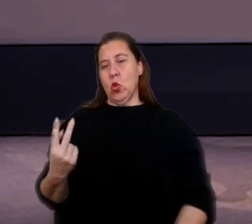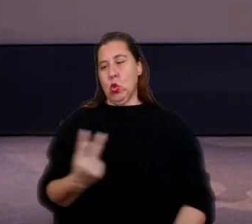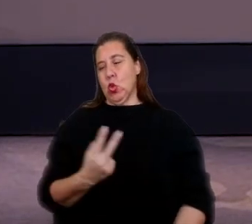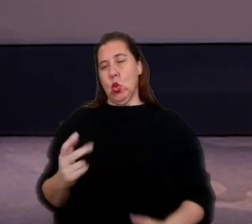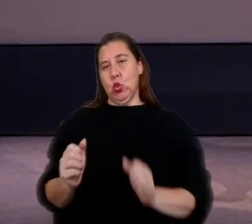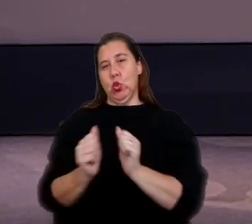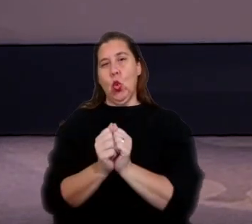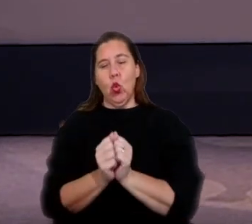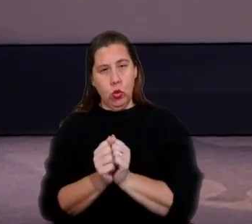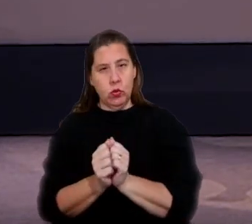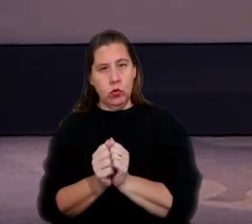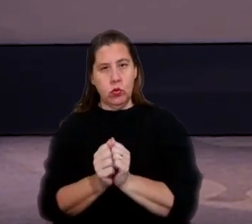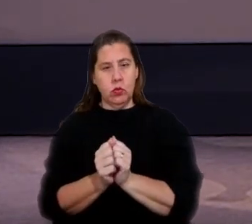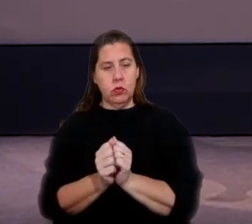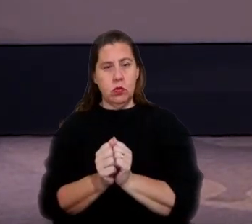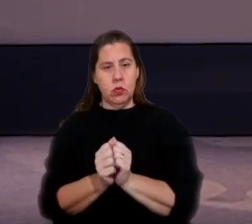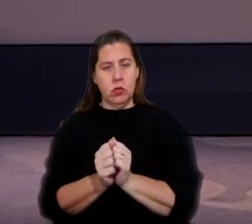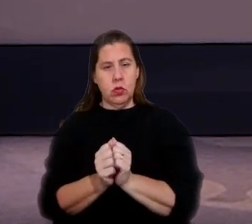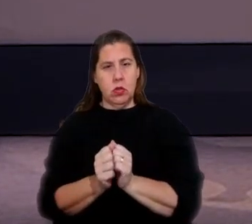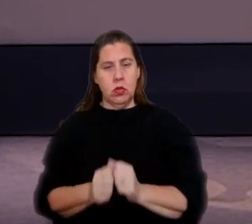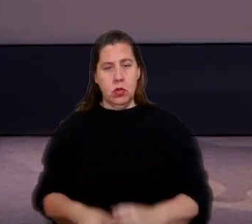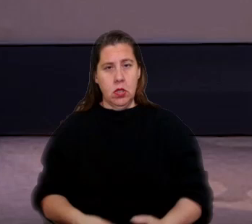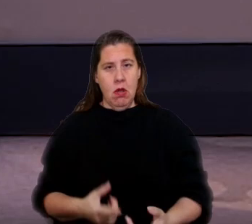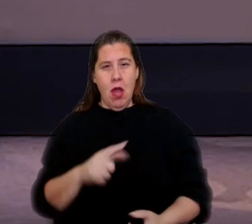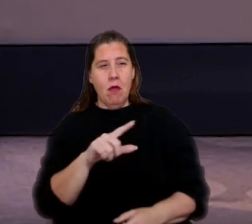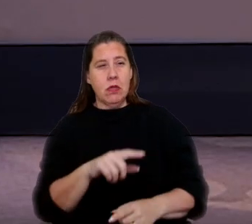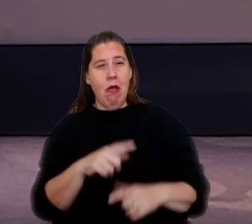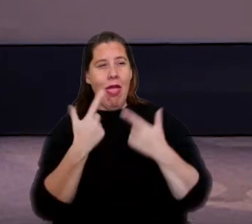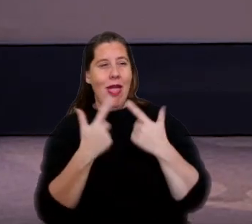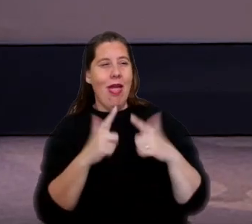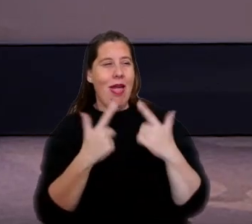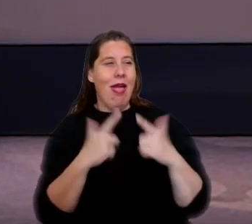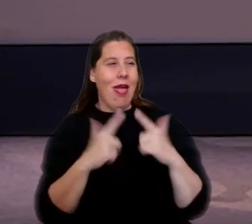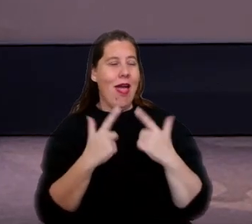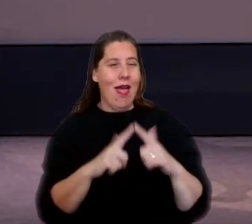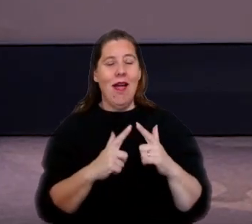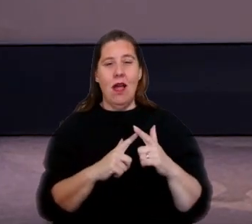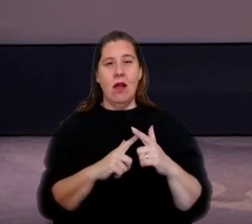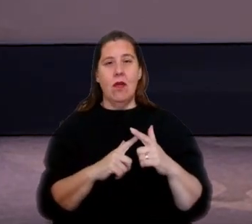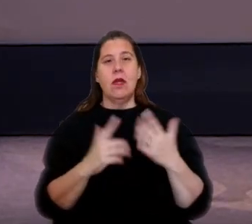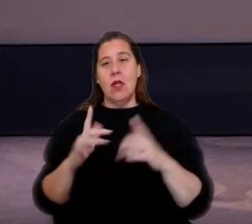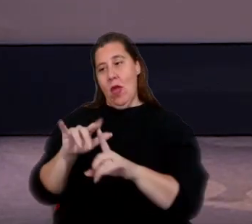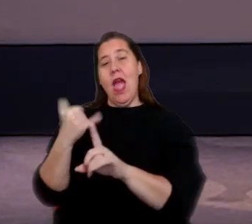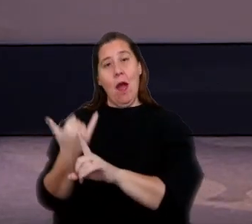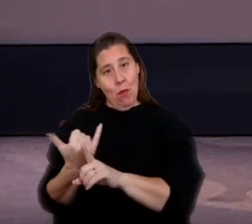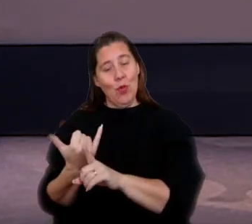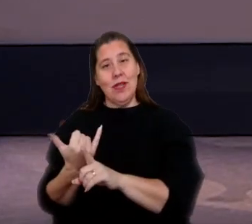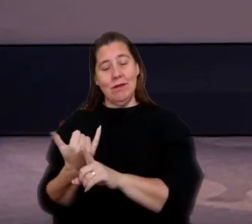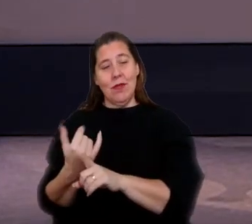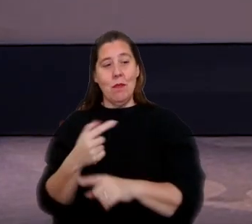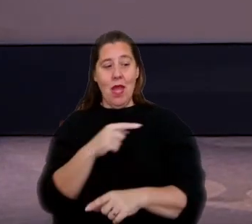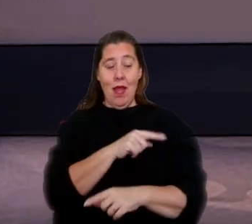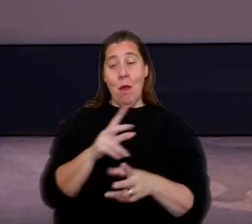rememorando, né, como era a relação dele com o Léo, e ele critica, mas você ria. Então acho que tem essa conotação do